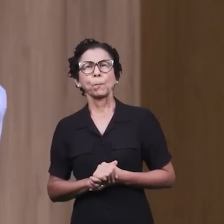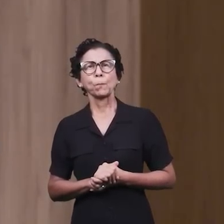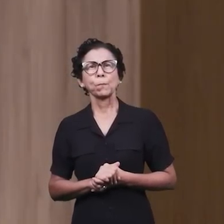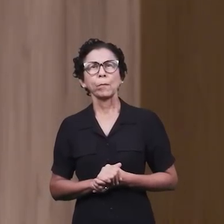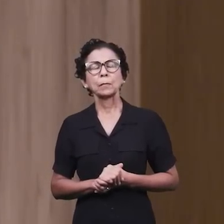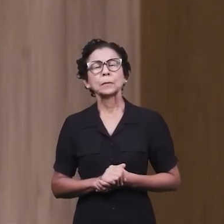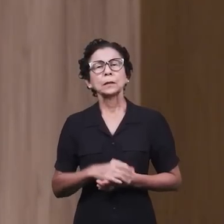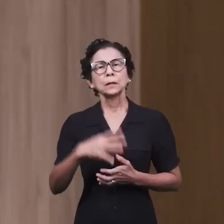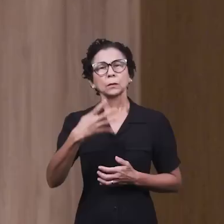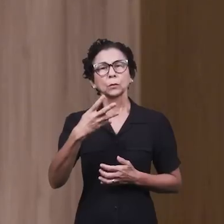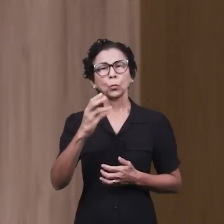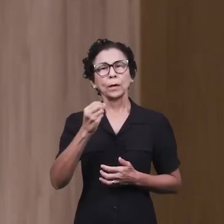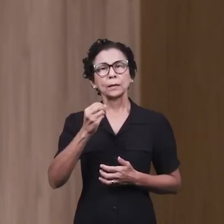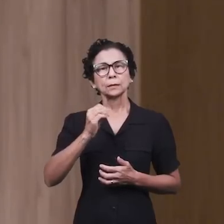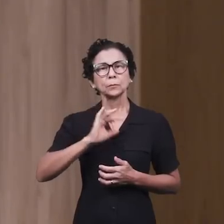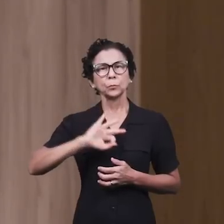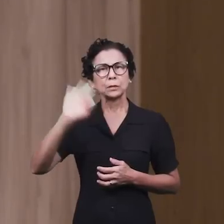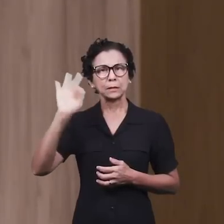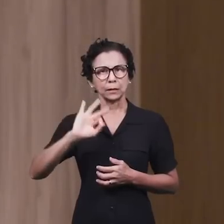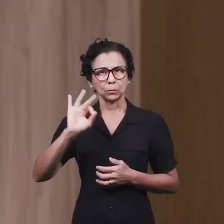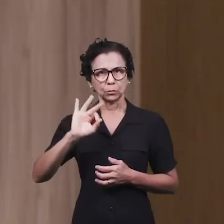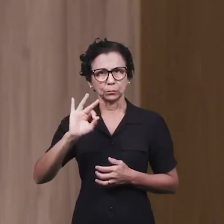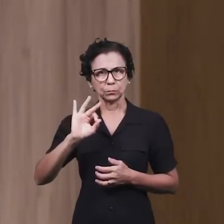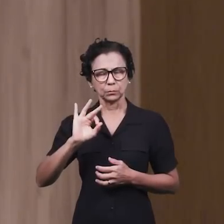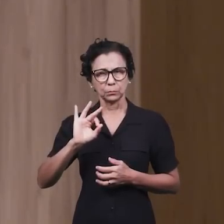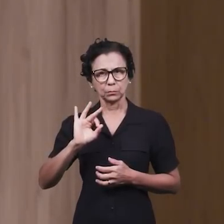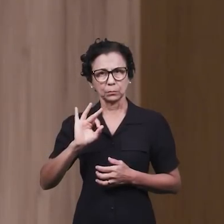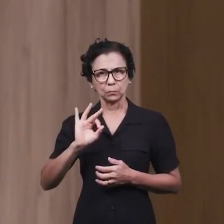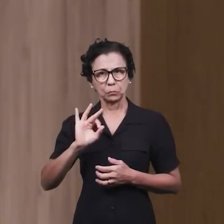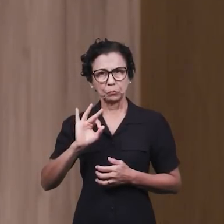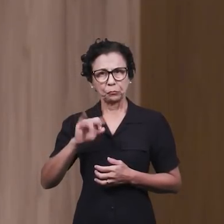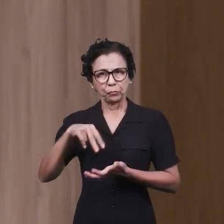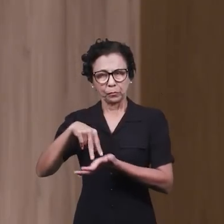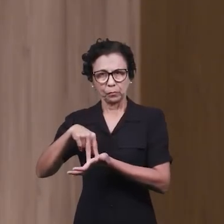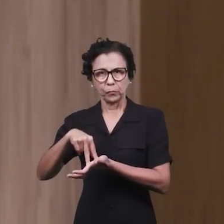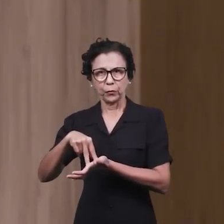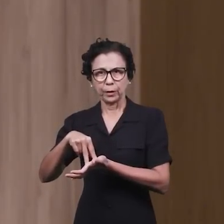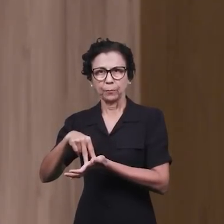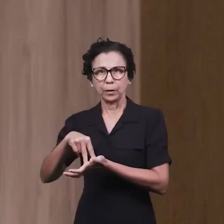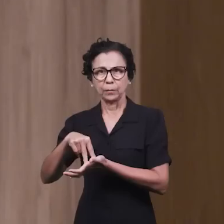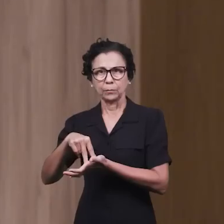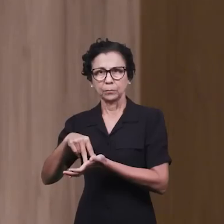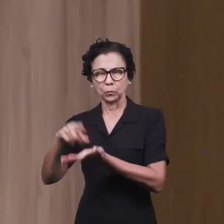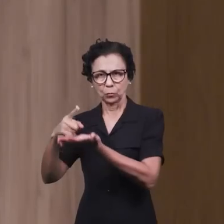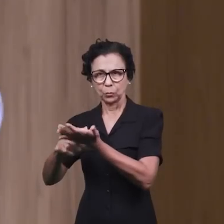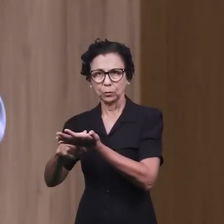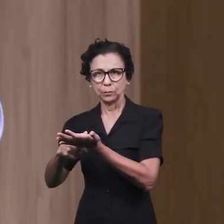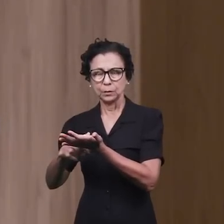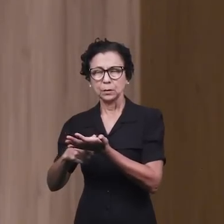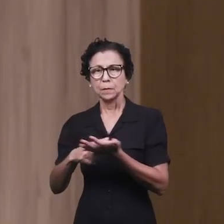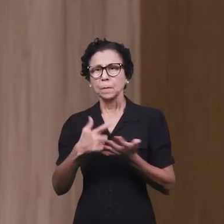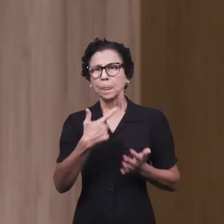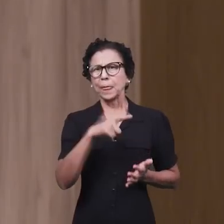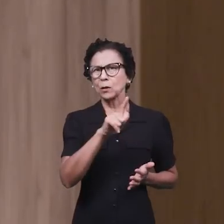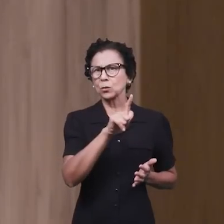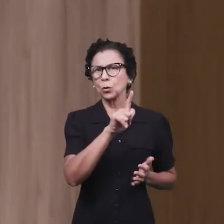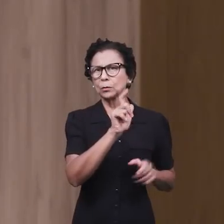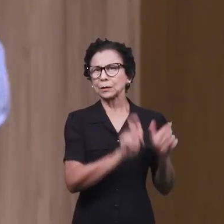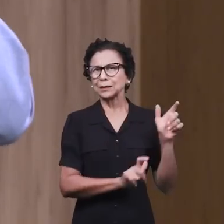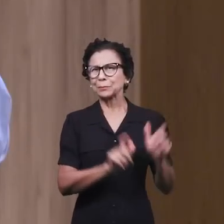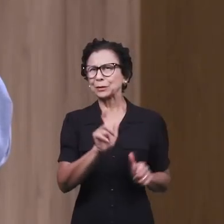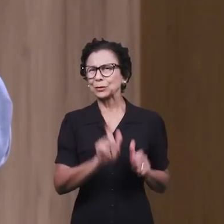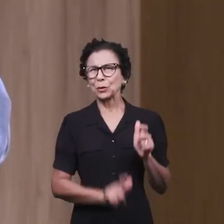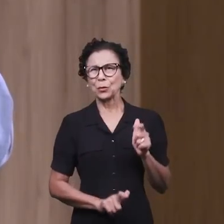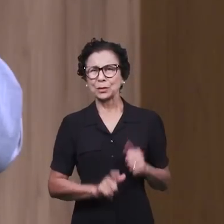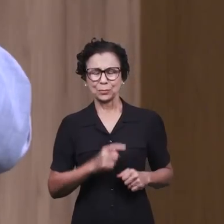palavra, apenas 1/4 é que permanece. A boa terra. É aquele que é a boa terra. Os outros, então ele mostra